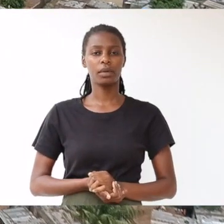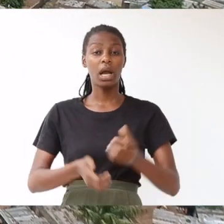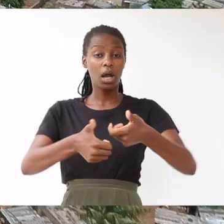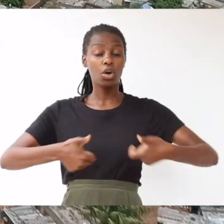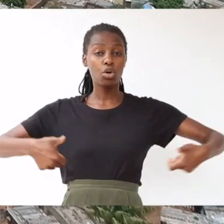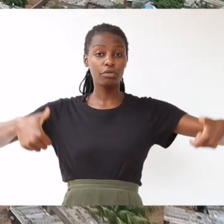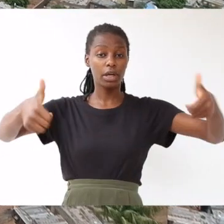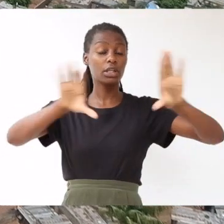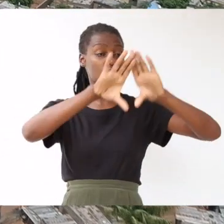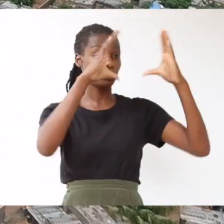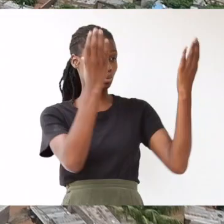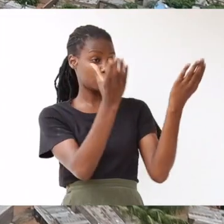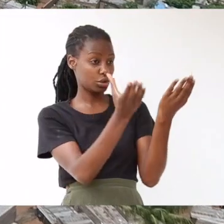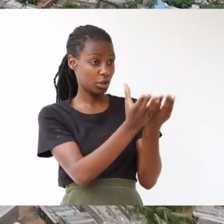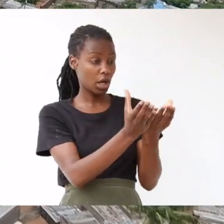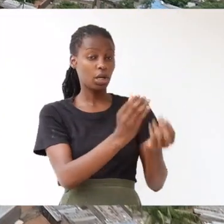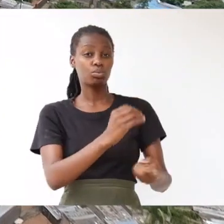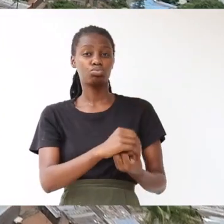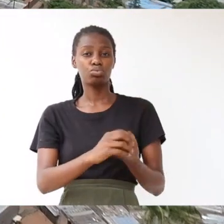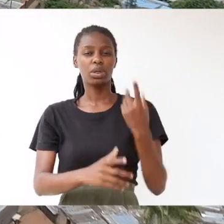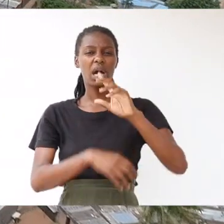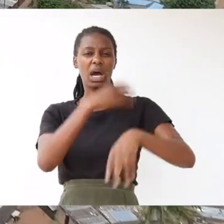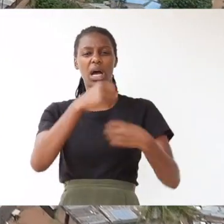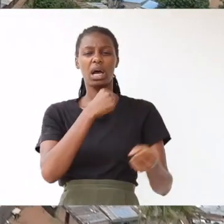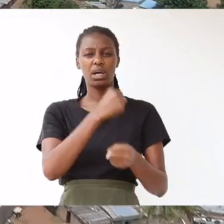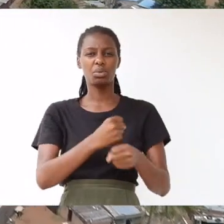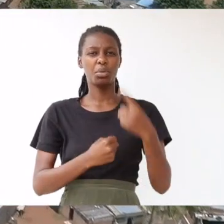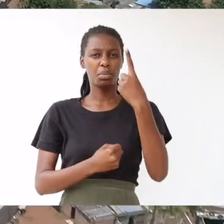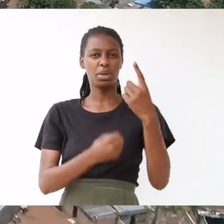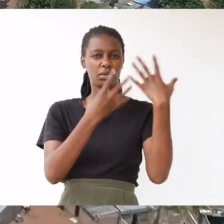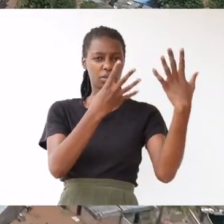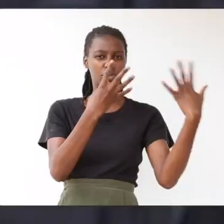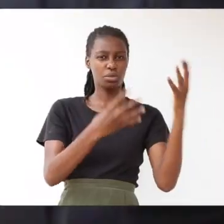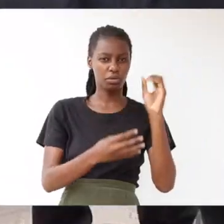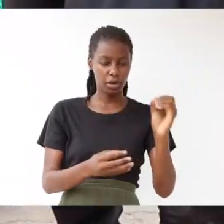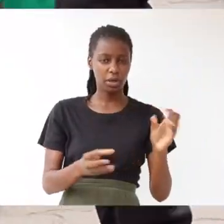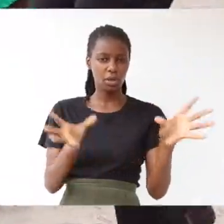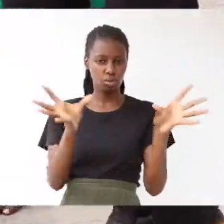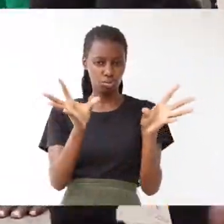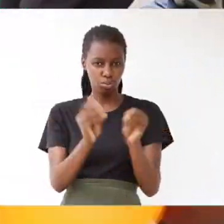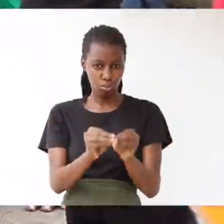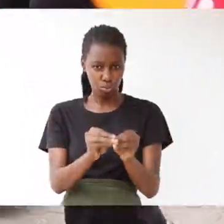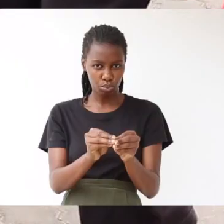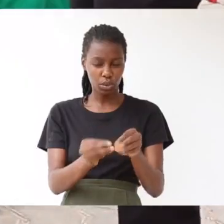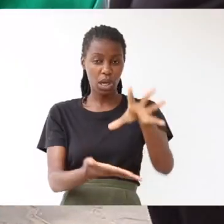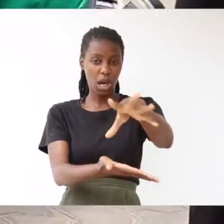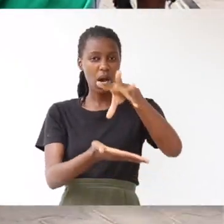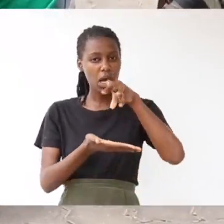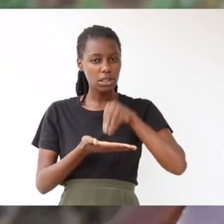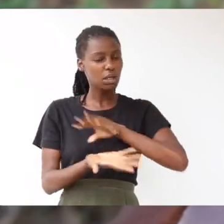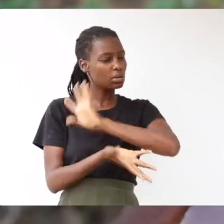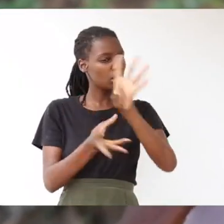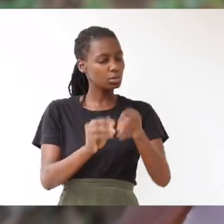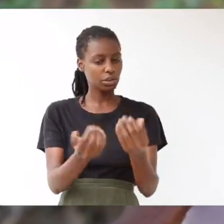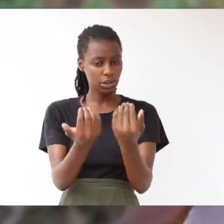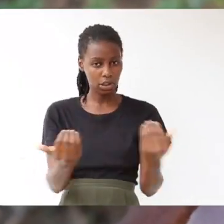Mundial, realizada em Jomtien em 1990, concluiu a necessidade de universalizar o acesso de todas